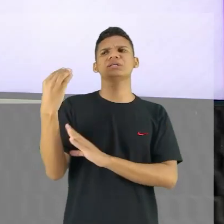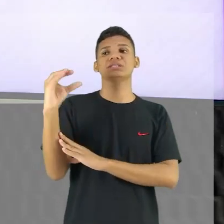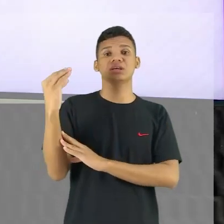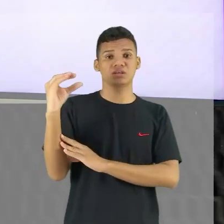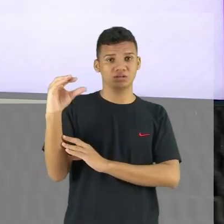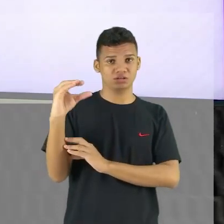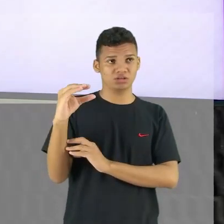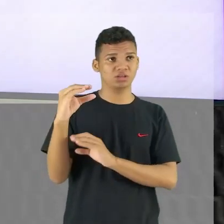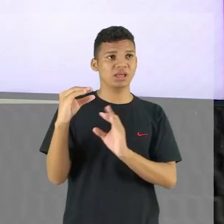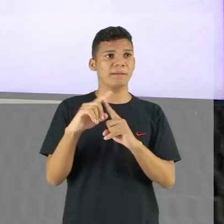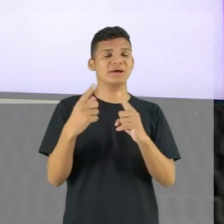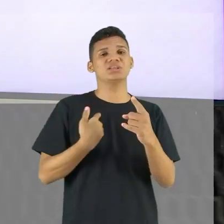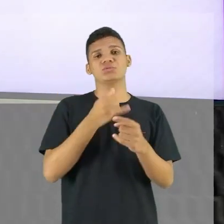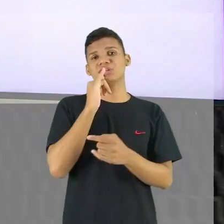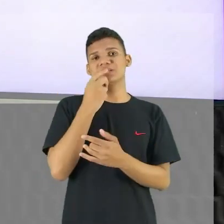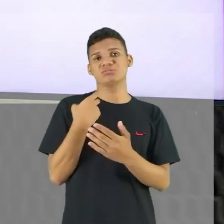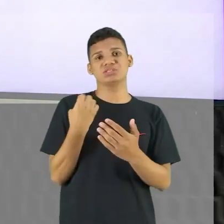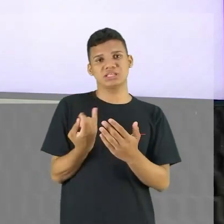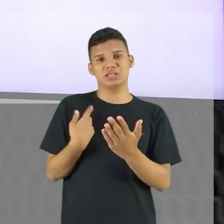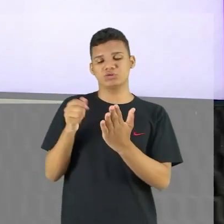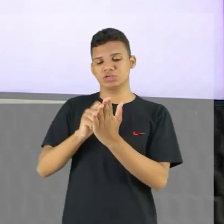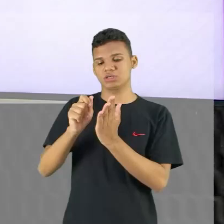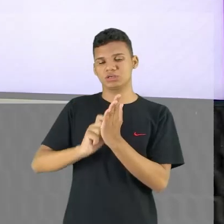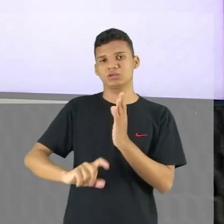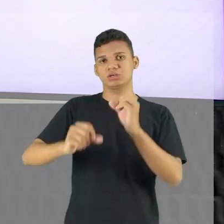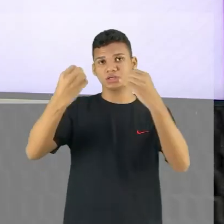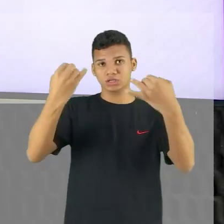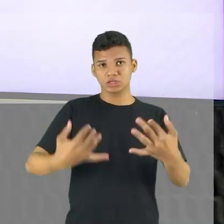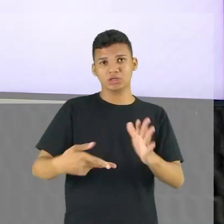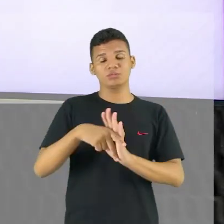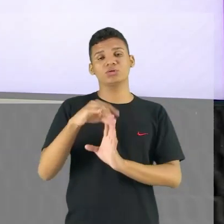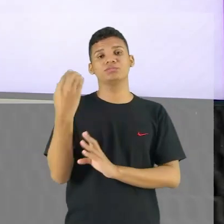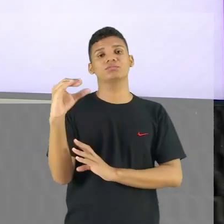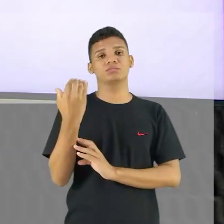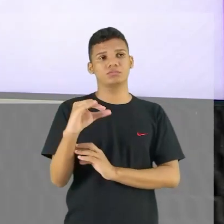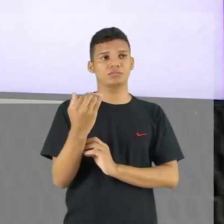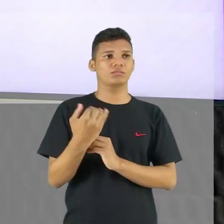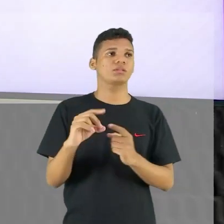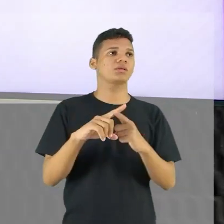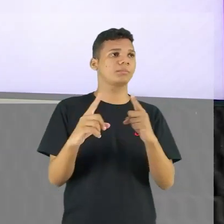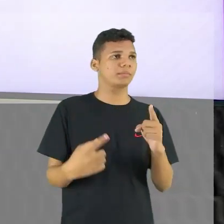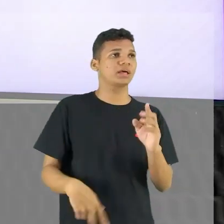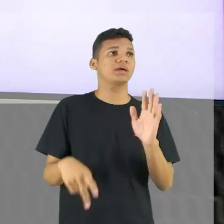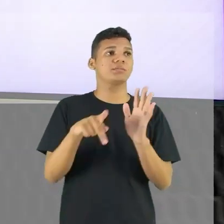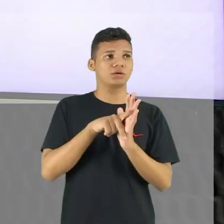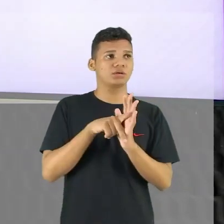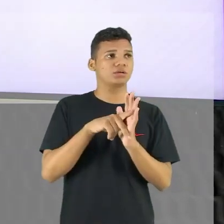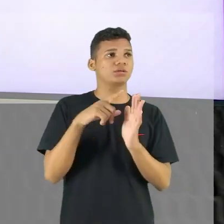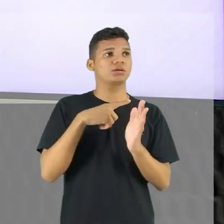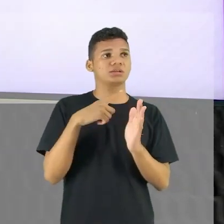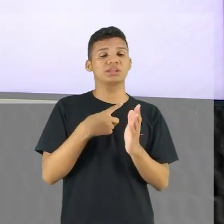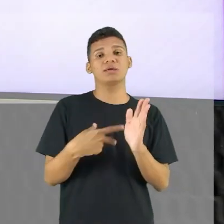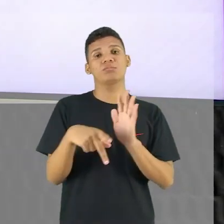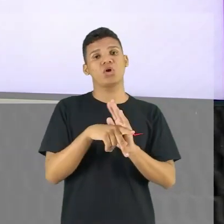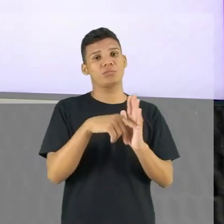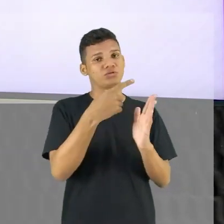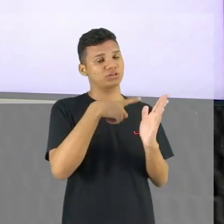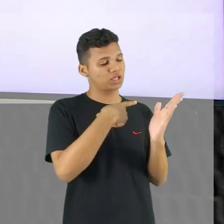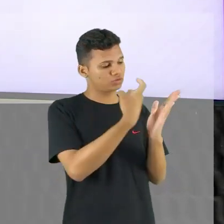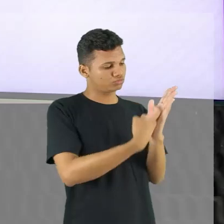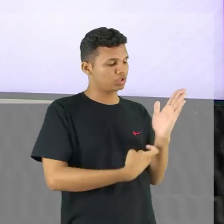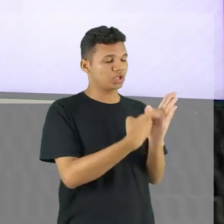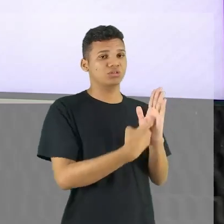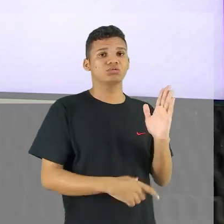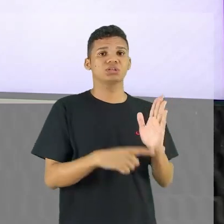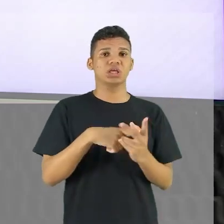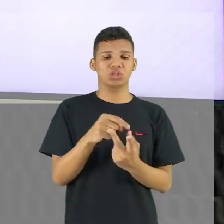seja, a escrita propriamente dita de uma forma científica, integrações intertextuais,